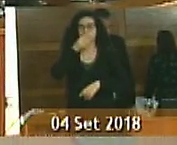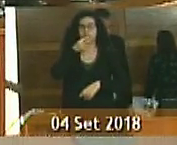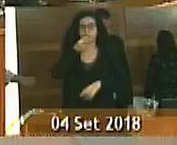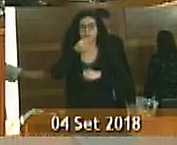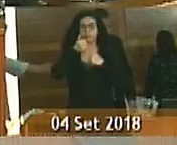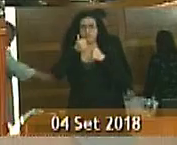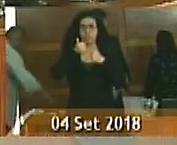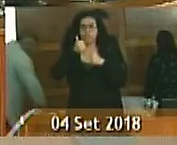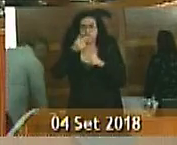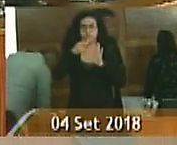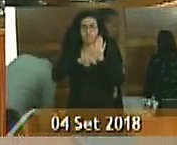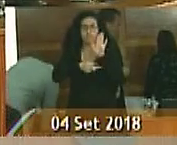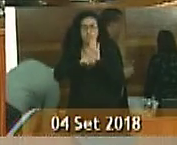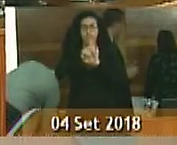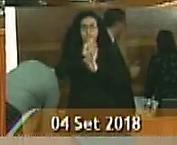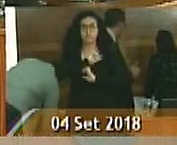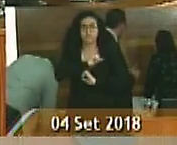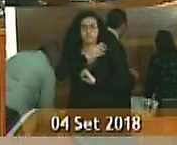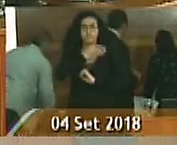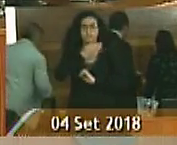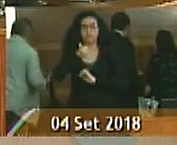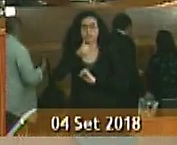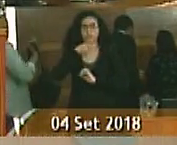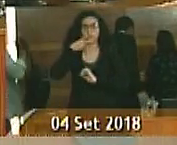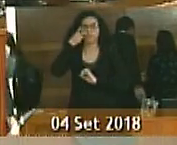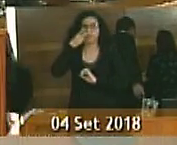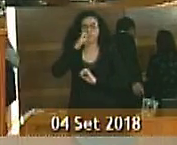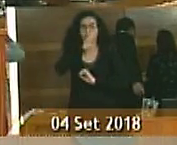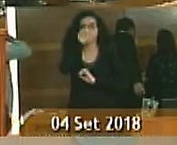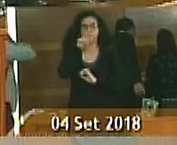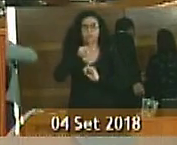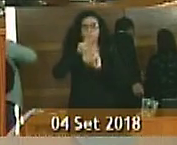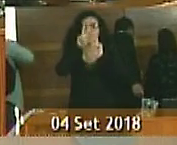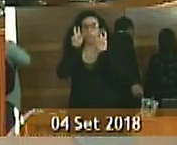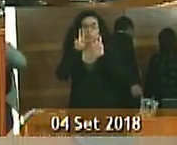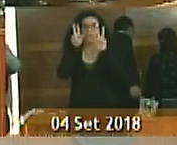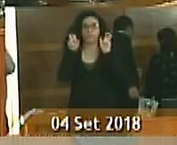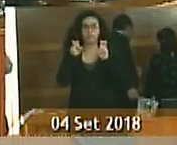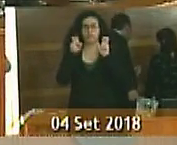opinando favoravelmente a aprovação do projeto de lei 41, de autoria do vereador Zé Augusto,